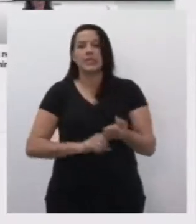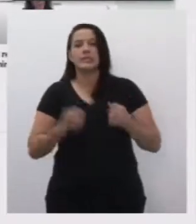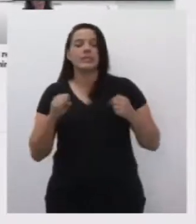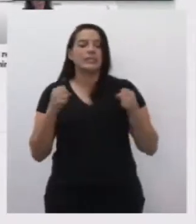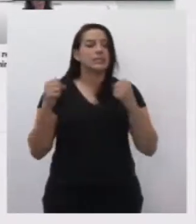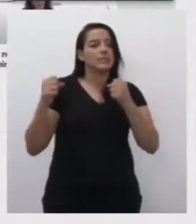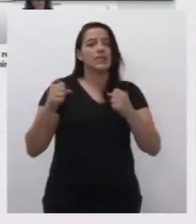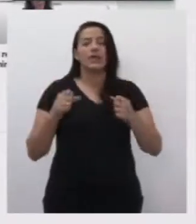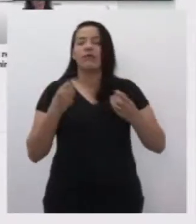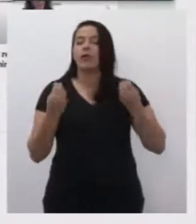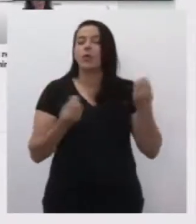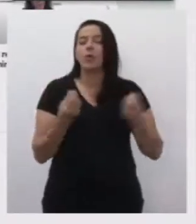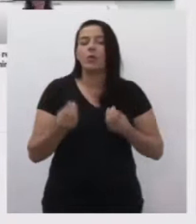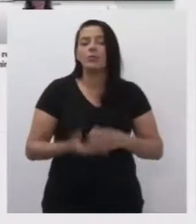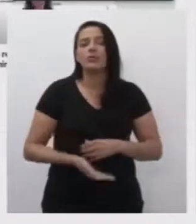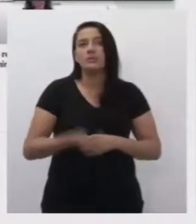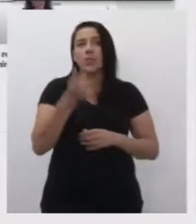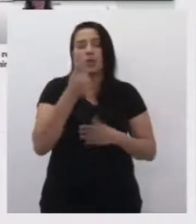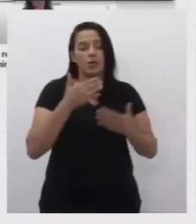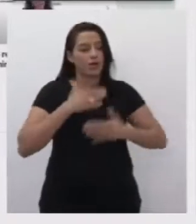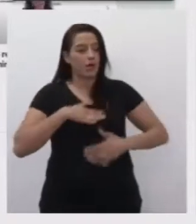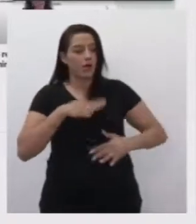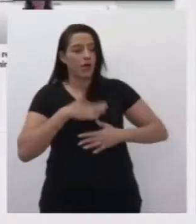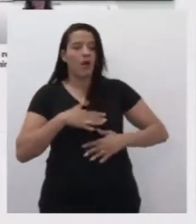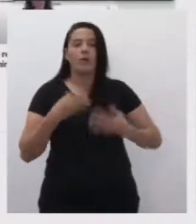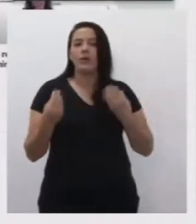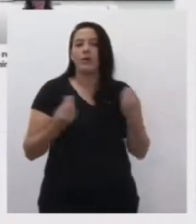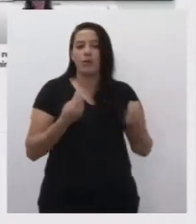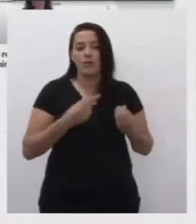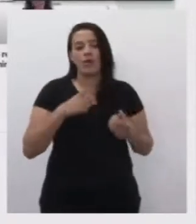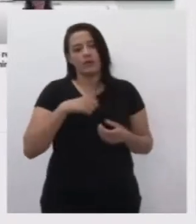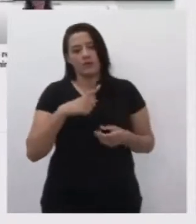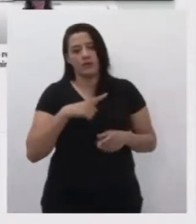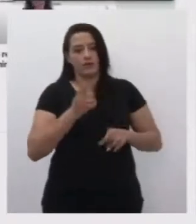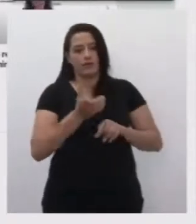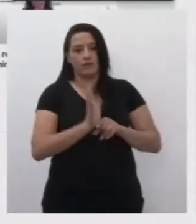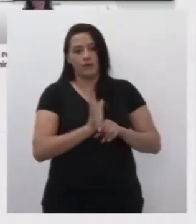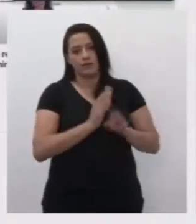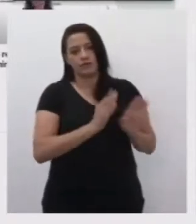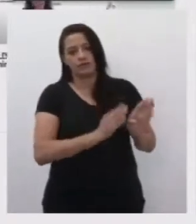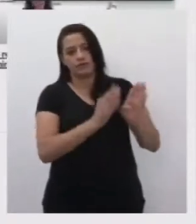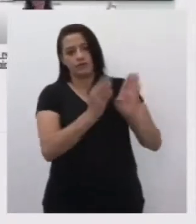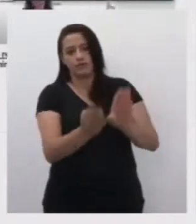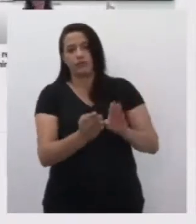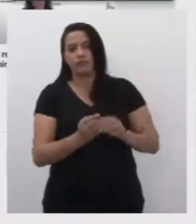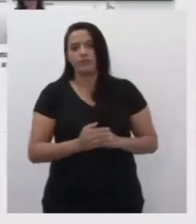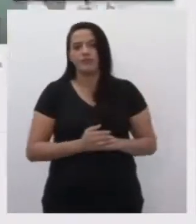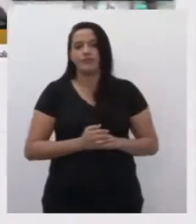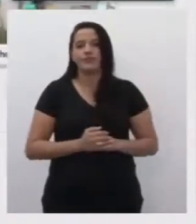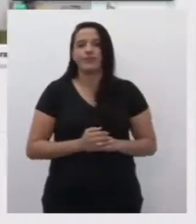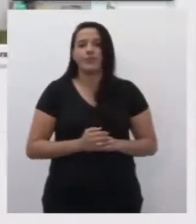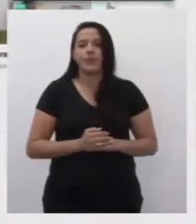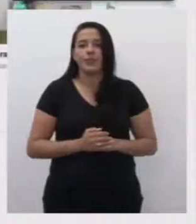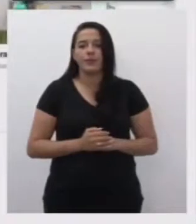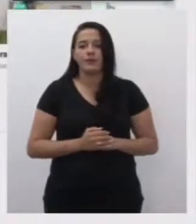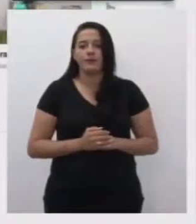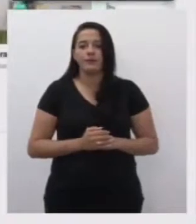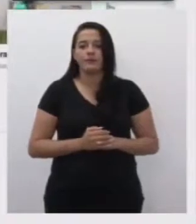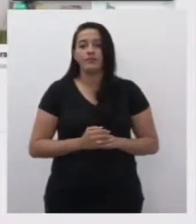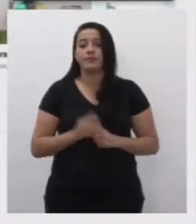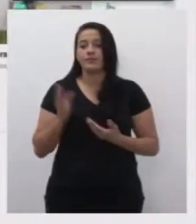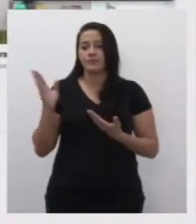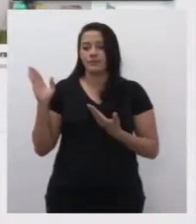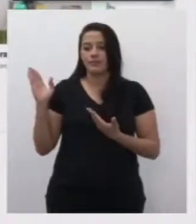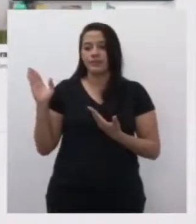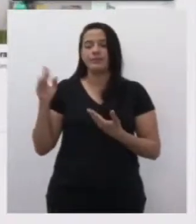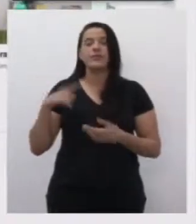dia a dia e como você é bem eficaz, né, no seu estudo. Então, a gente tem esse conteúdo